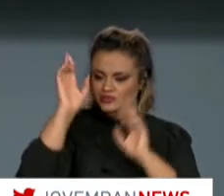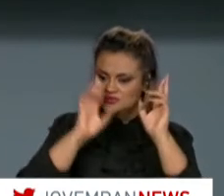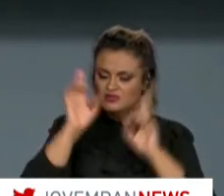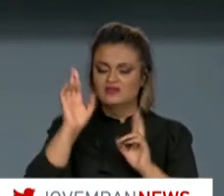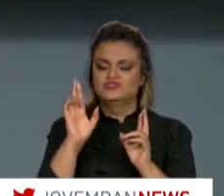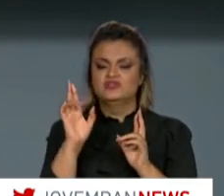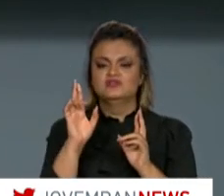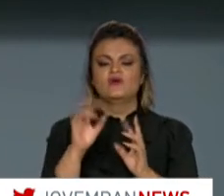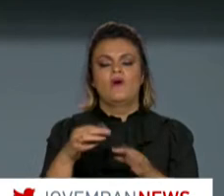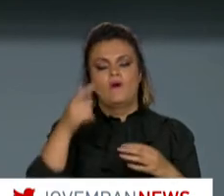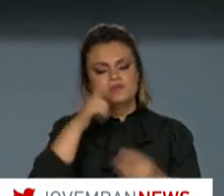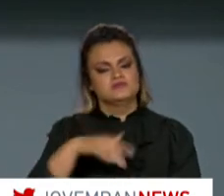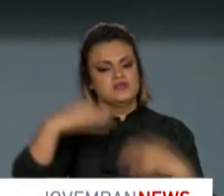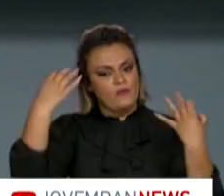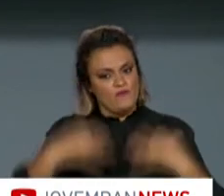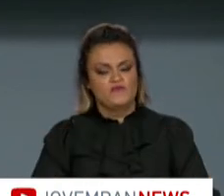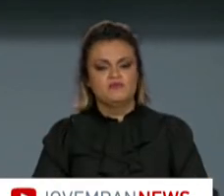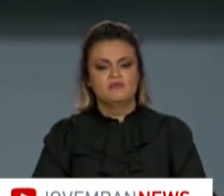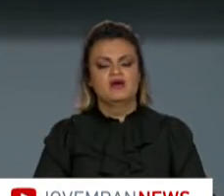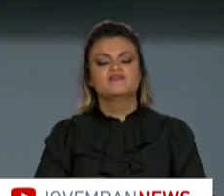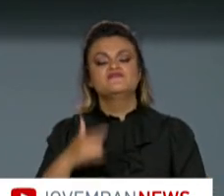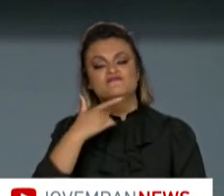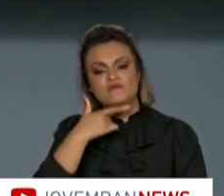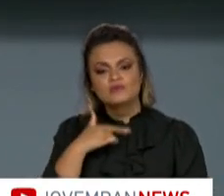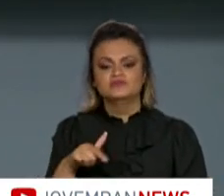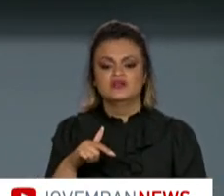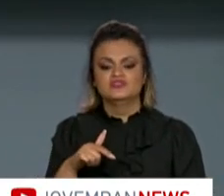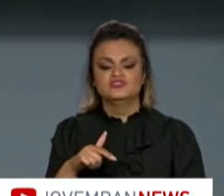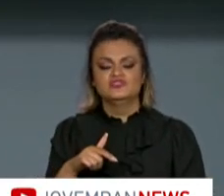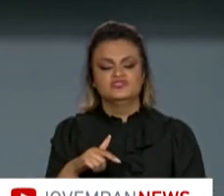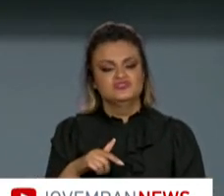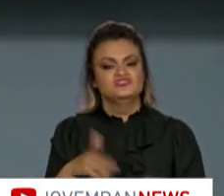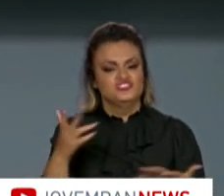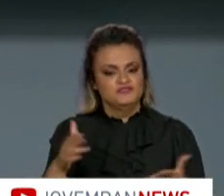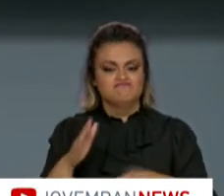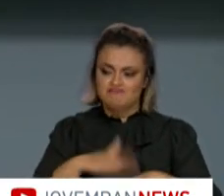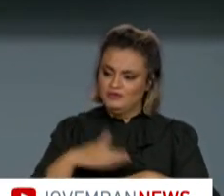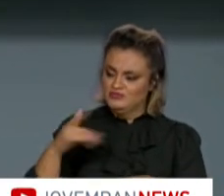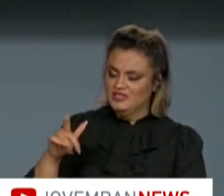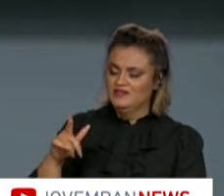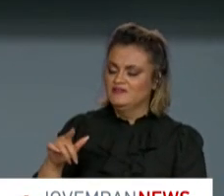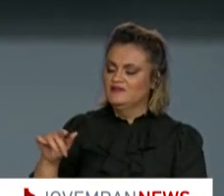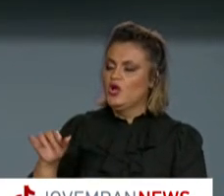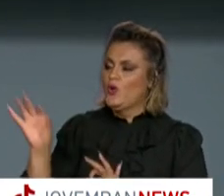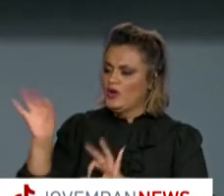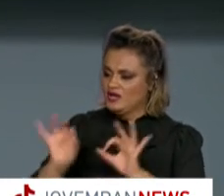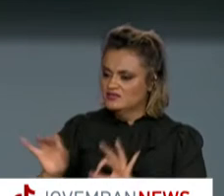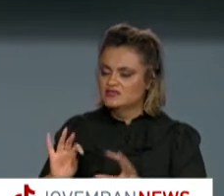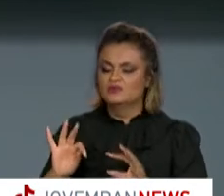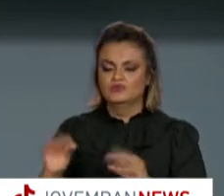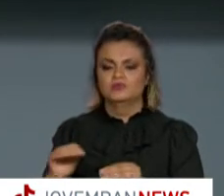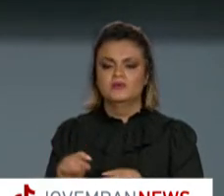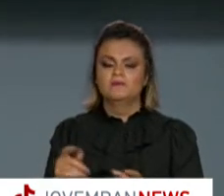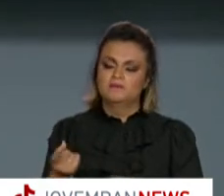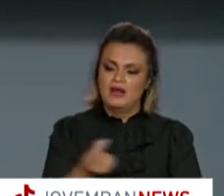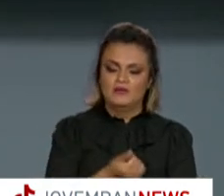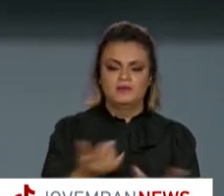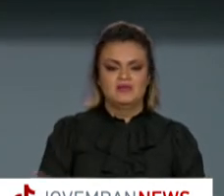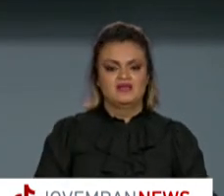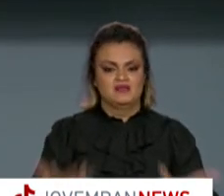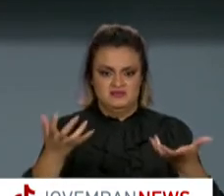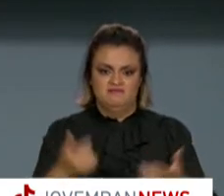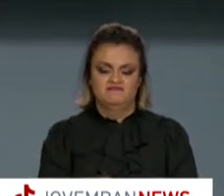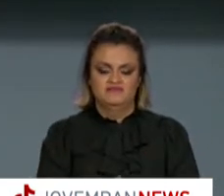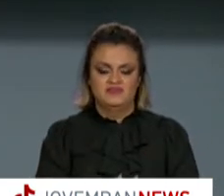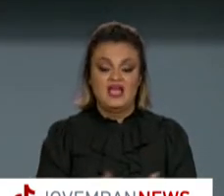monetária tenha legitimidade e vontade de fazer a sua parte nesse arranjo para a economia crescer. Porque